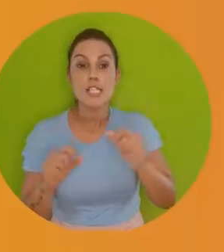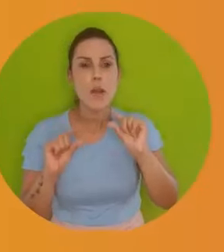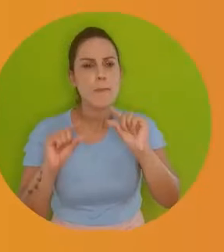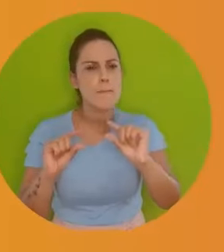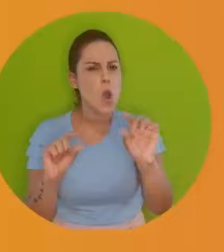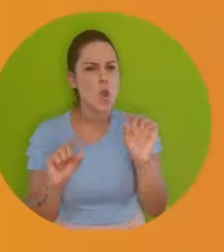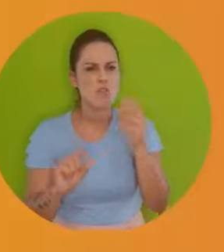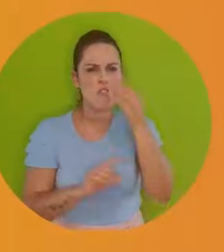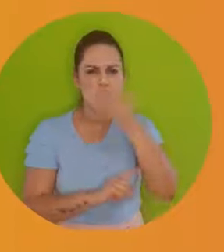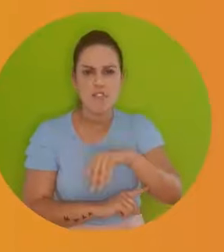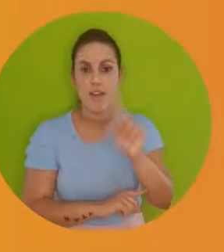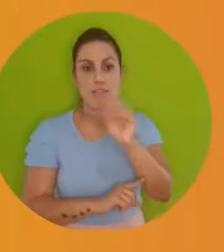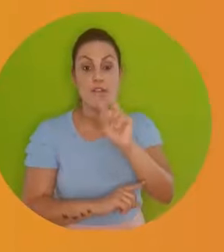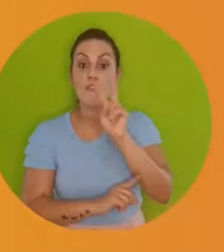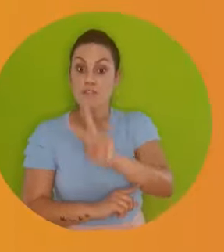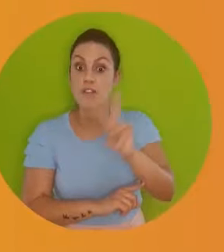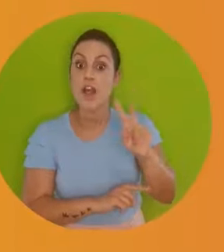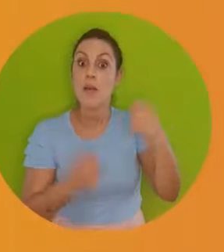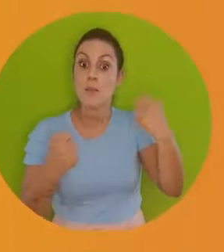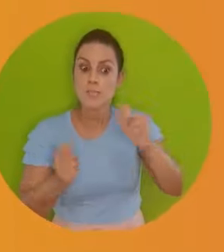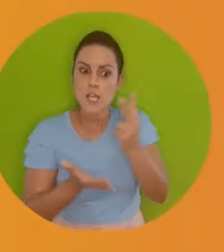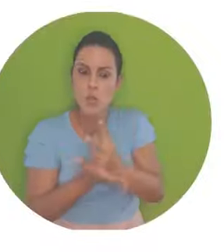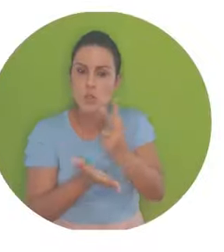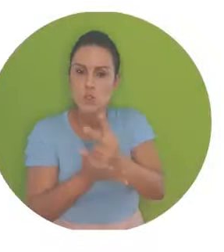isso é fruto de experiência e